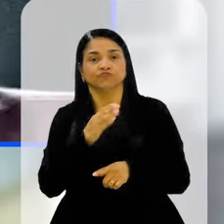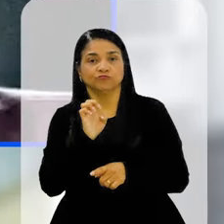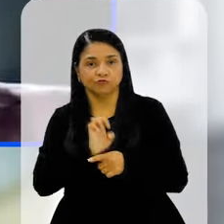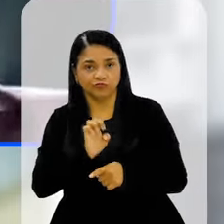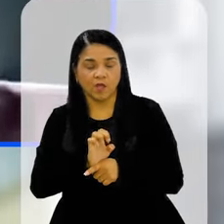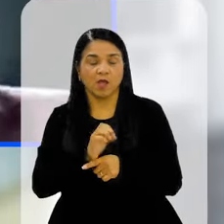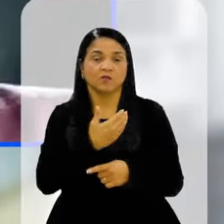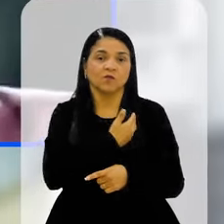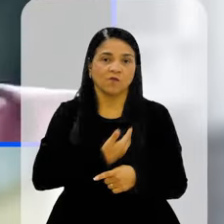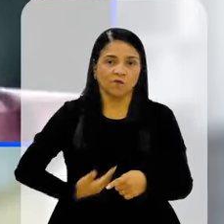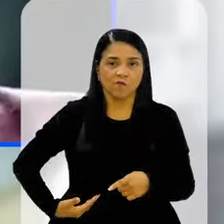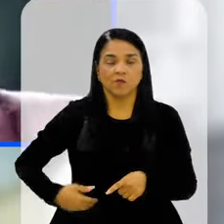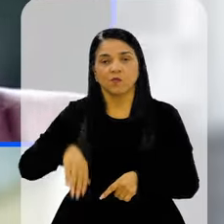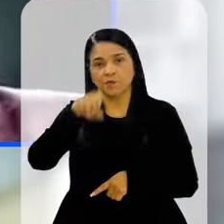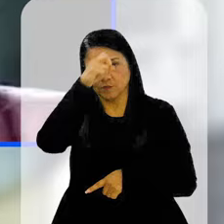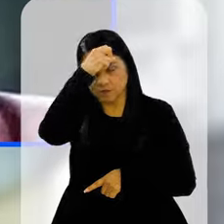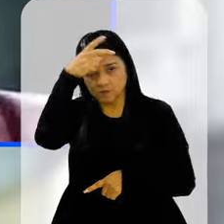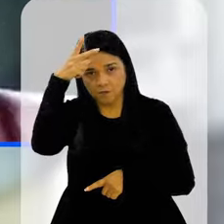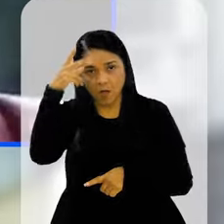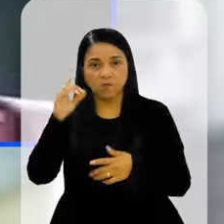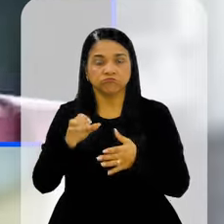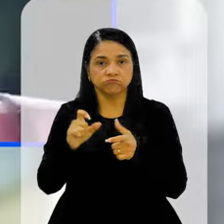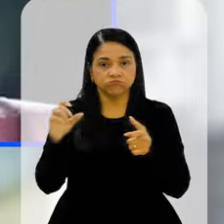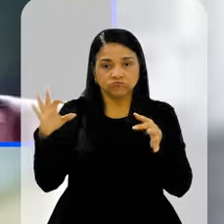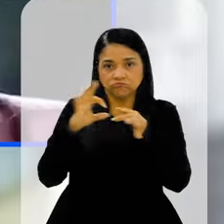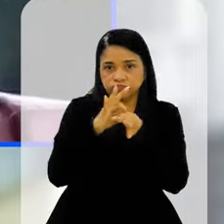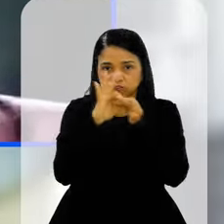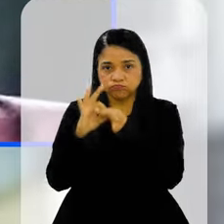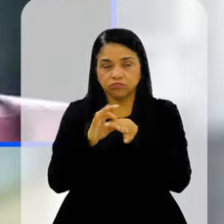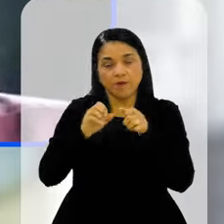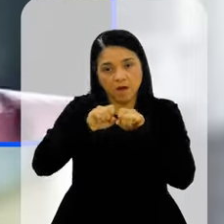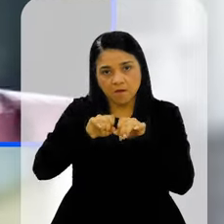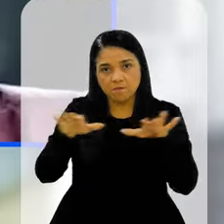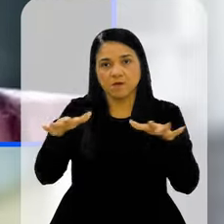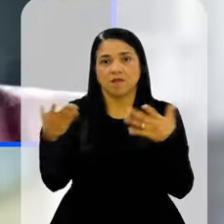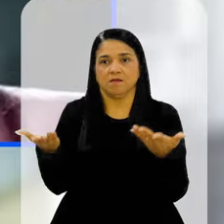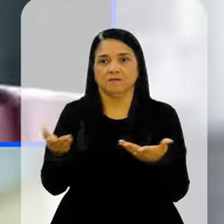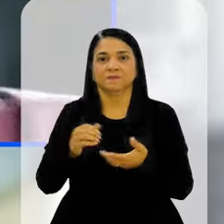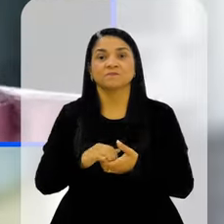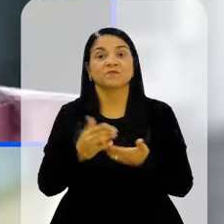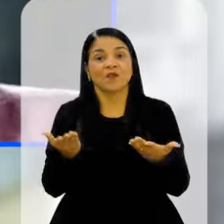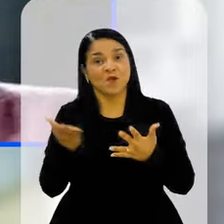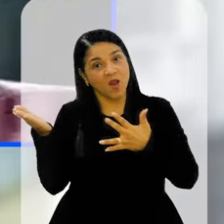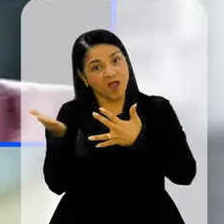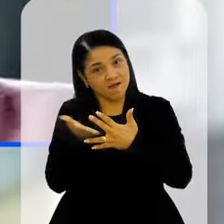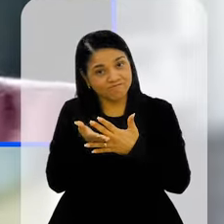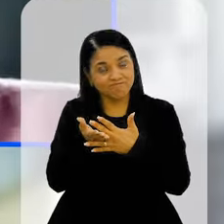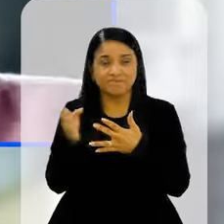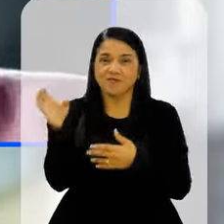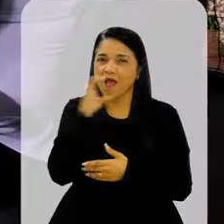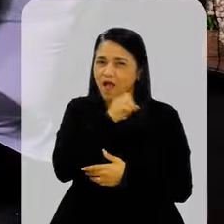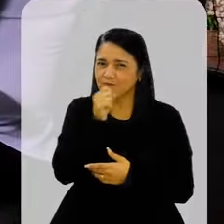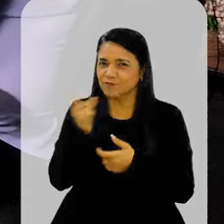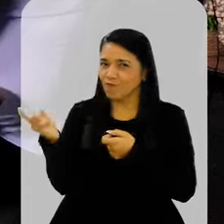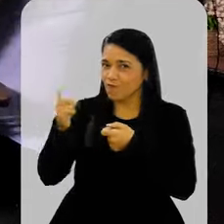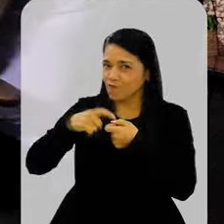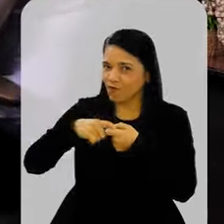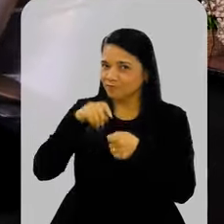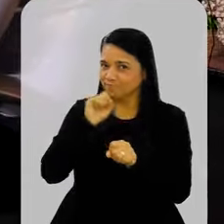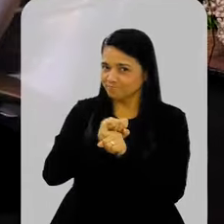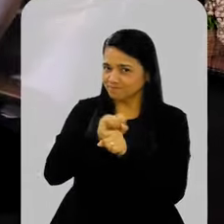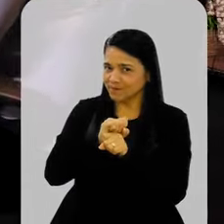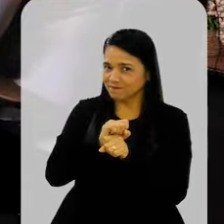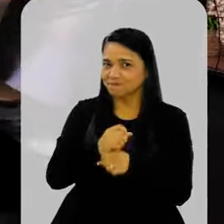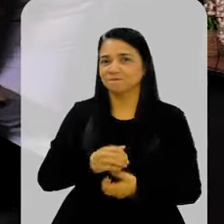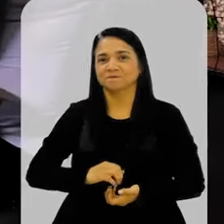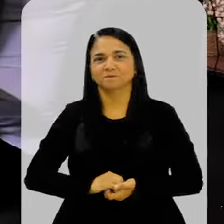os governos municipais, que o governo do estado se unam para complementar e para a gente atender a demanda da rede. Tá certo. Olha só, a